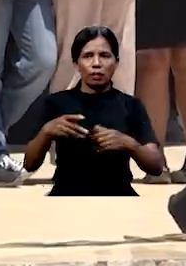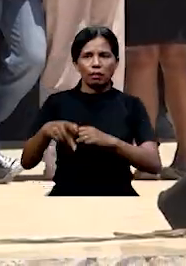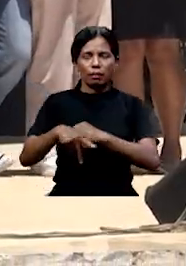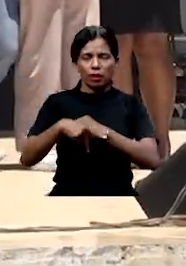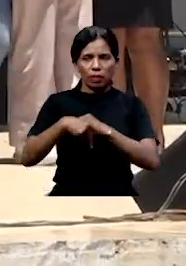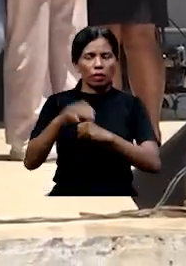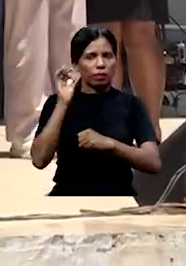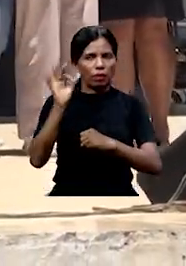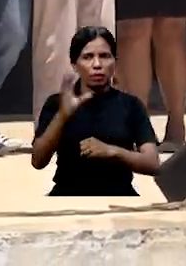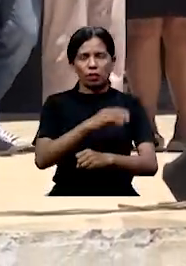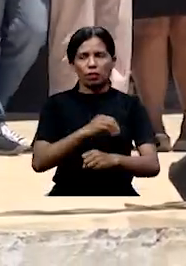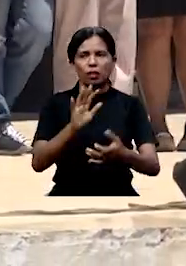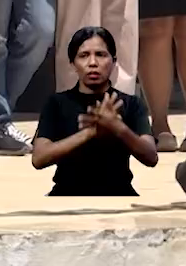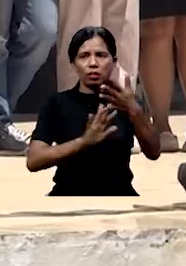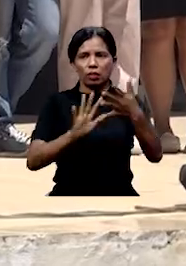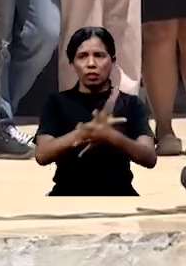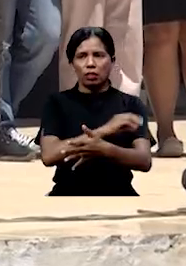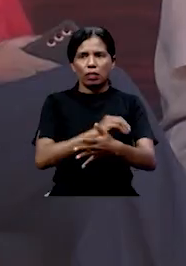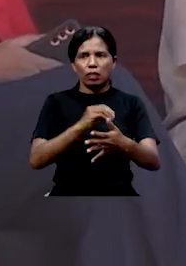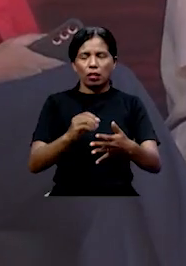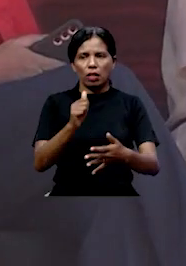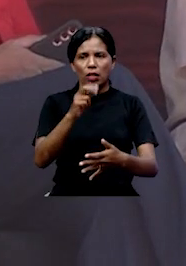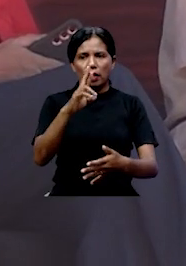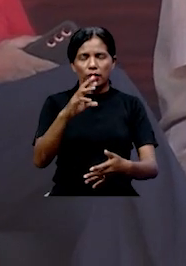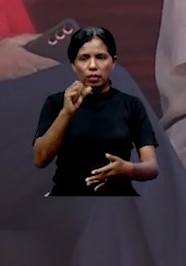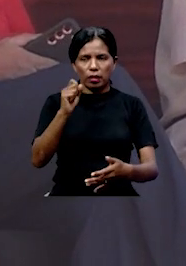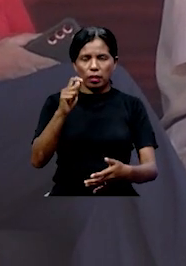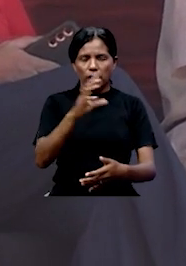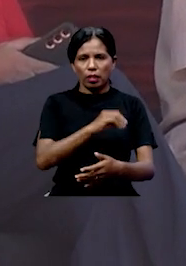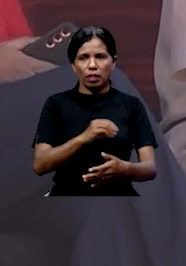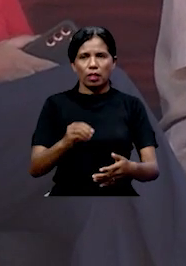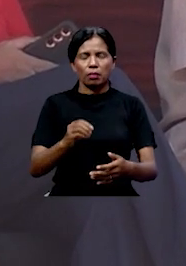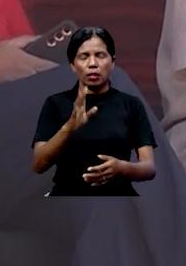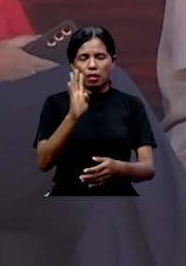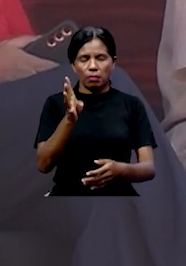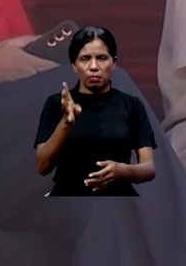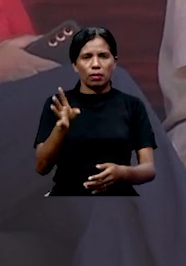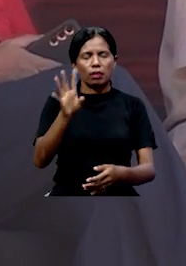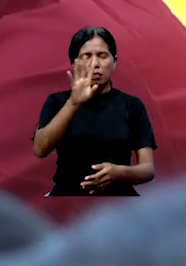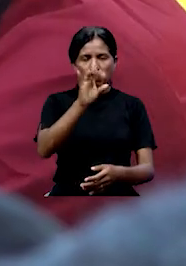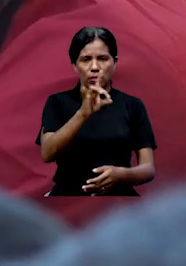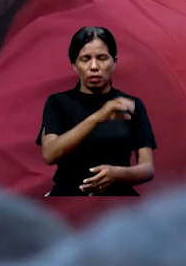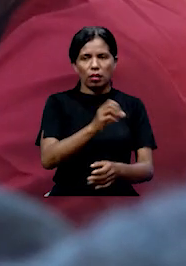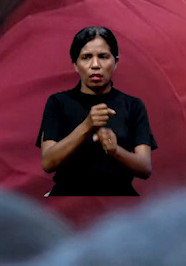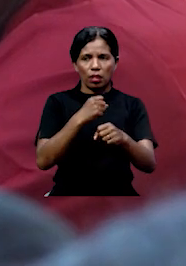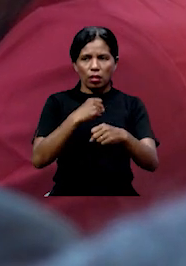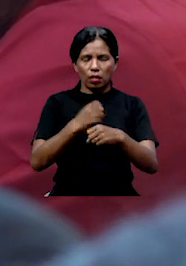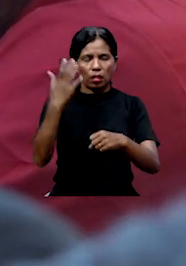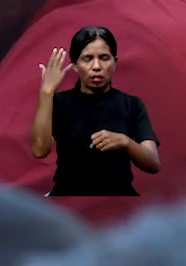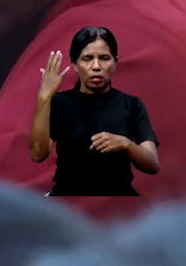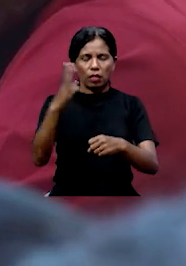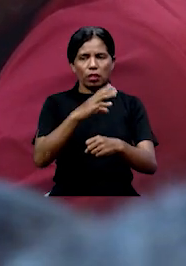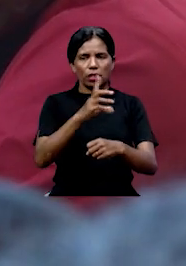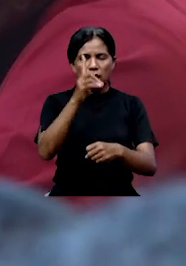ne ia ambito celebração transformação ASDT ba Fretilin badala hat nur singwalu ne berealiza ia centro convenções